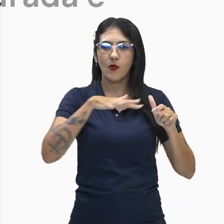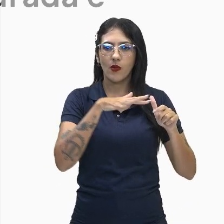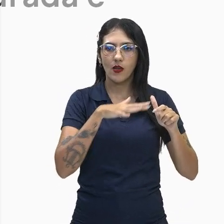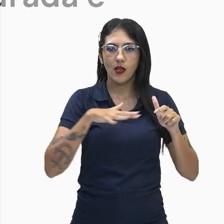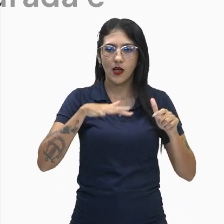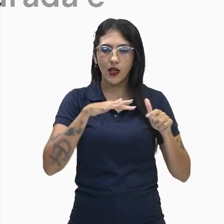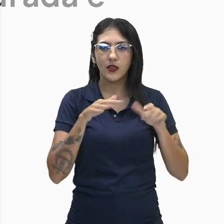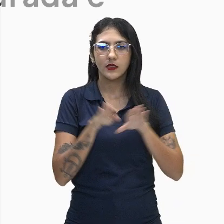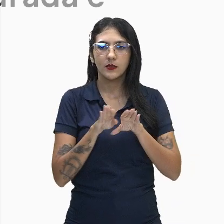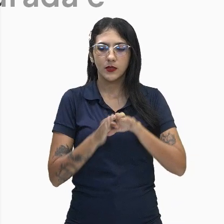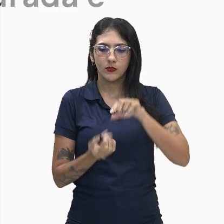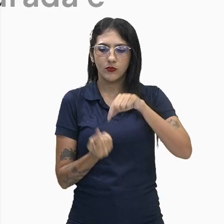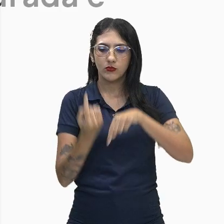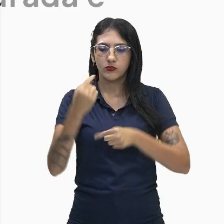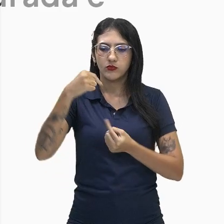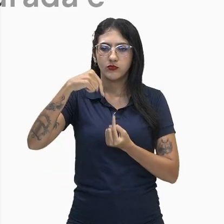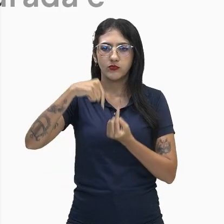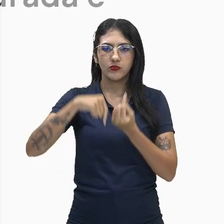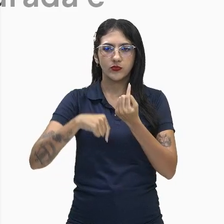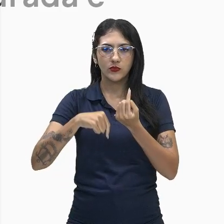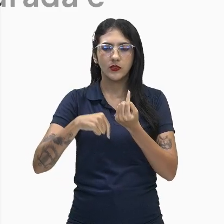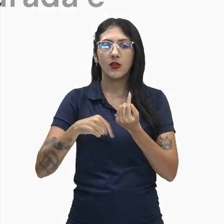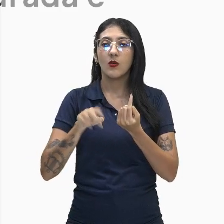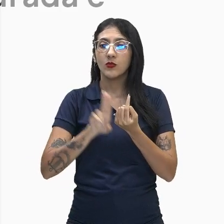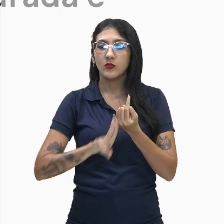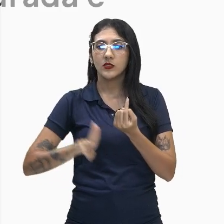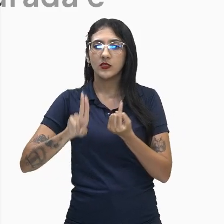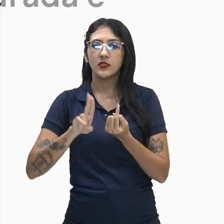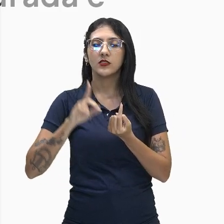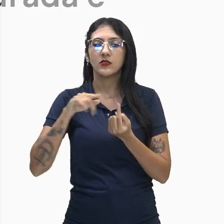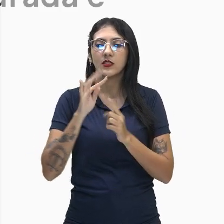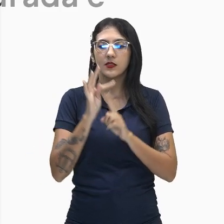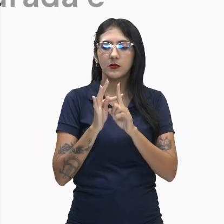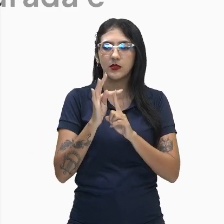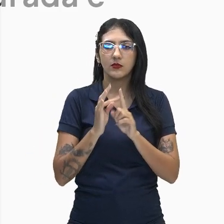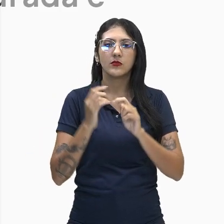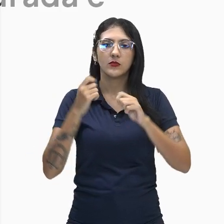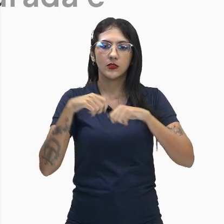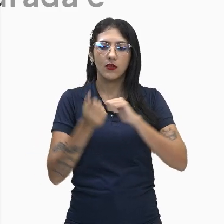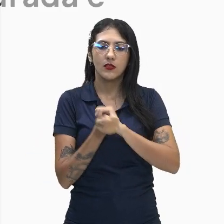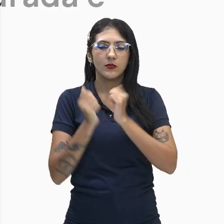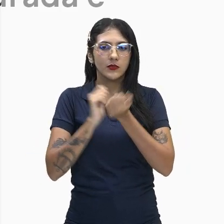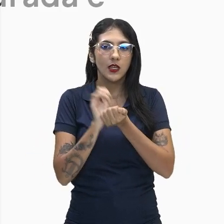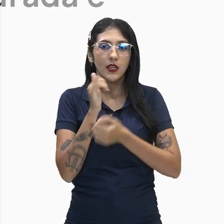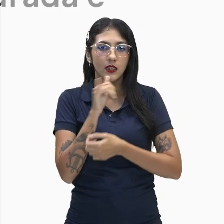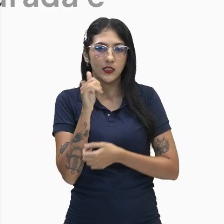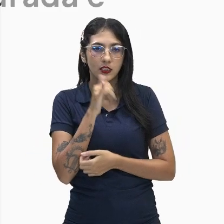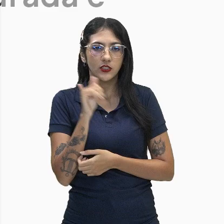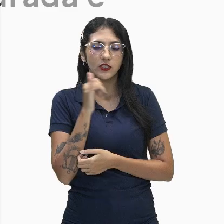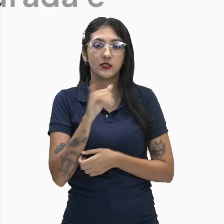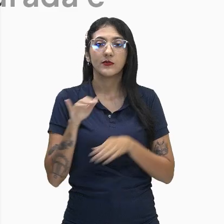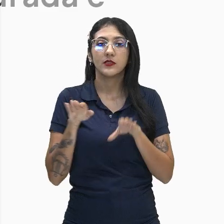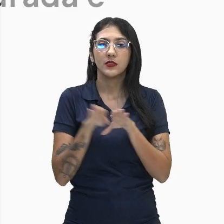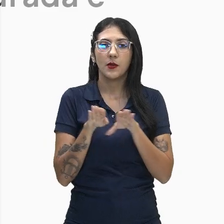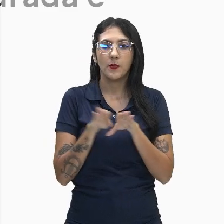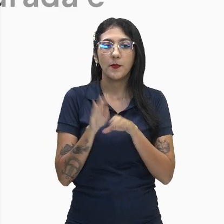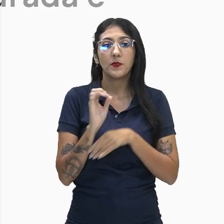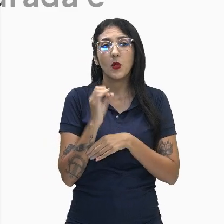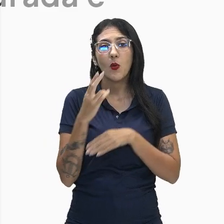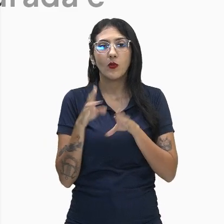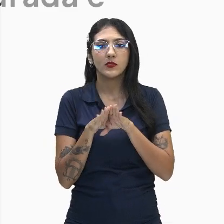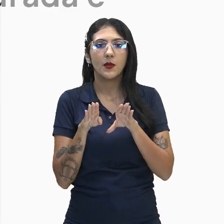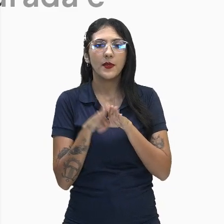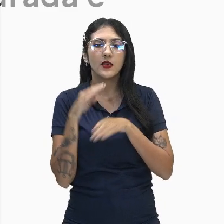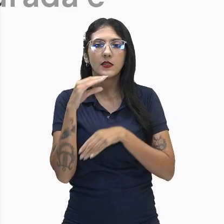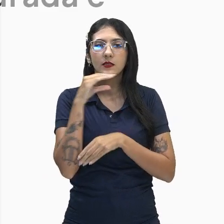troca direta, a energia geotérmica ela pode ser capturada e convertida em eletricidade ou em calor útil